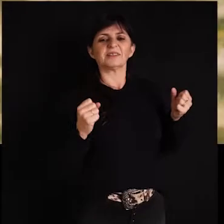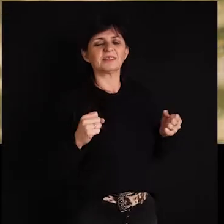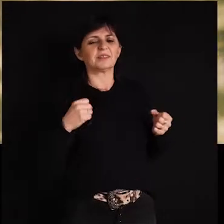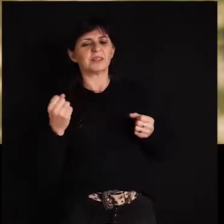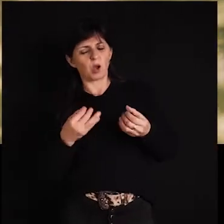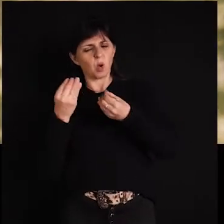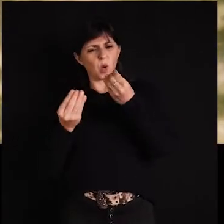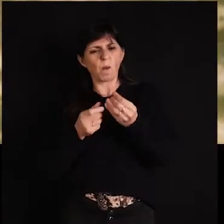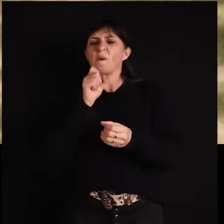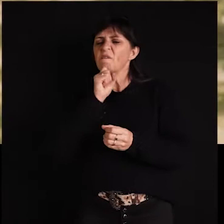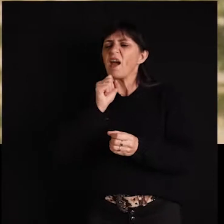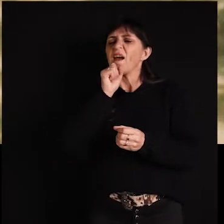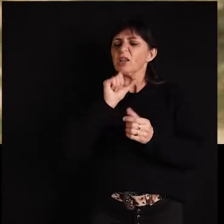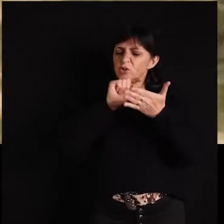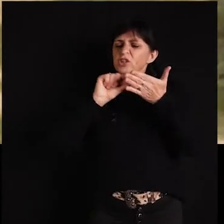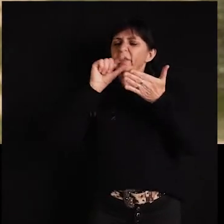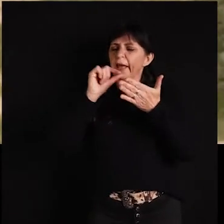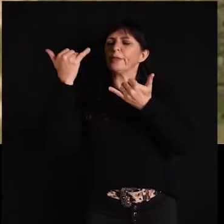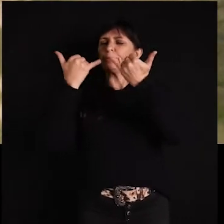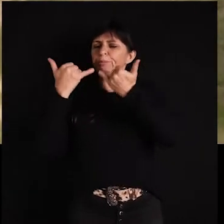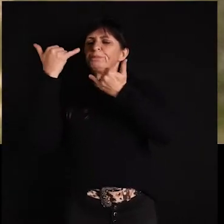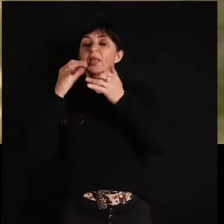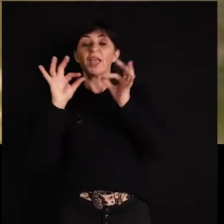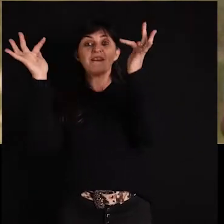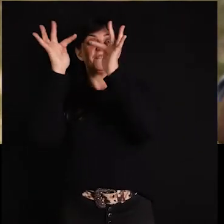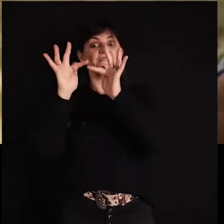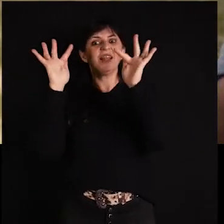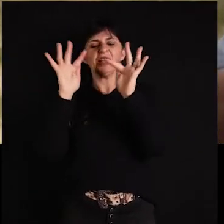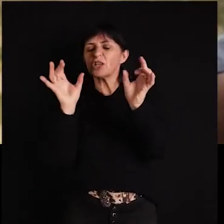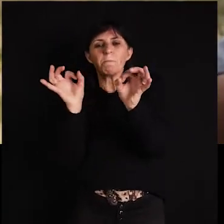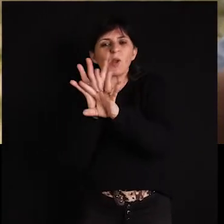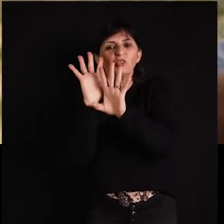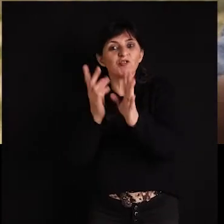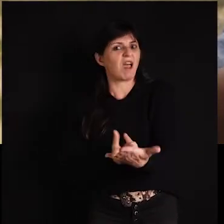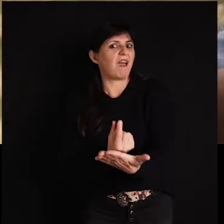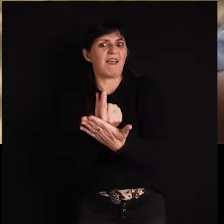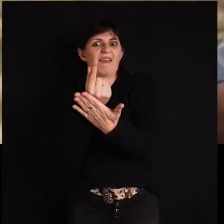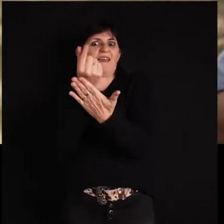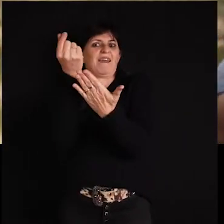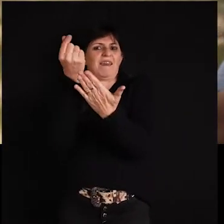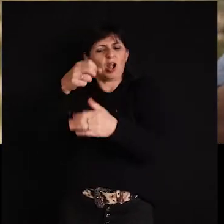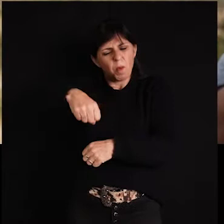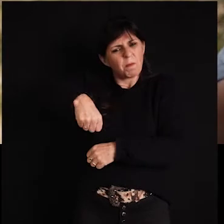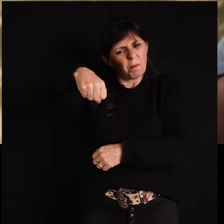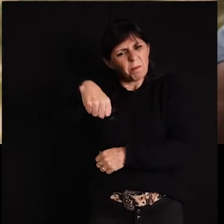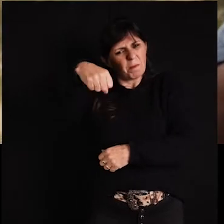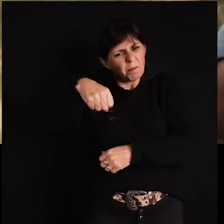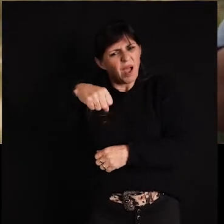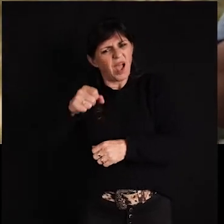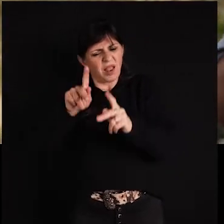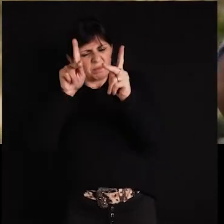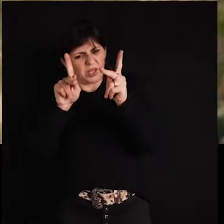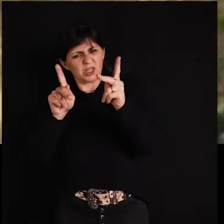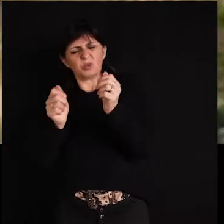Um velho ditado diz que quem é feliz já enriqueceu. Numa mala de garupa